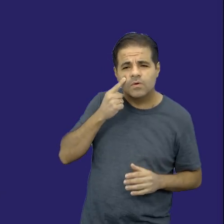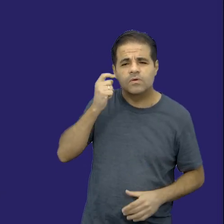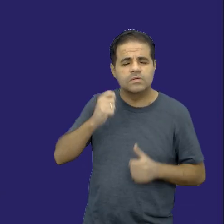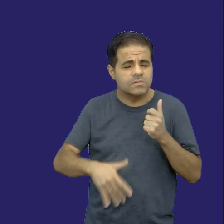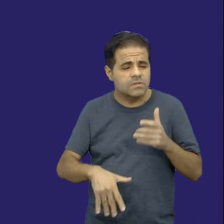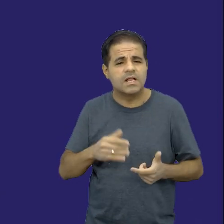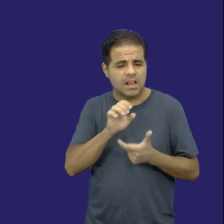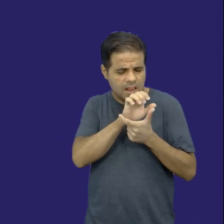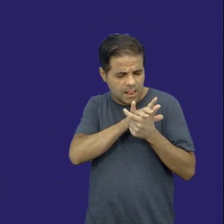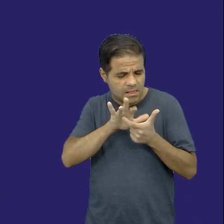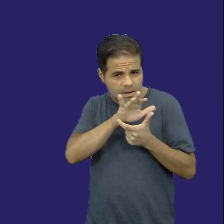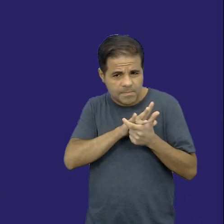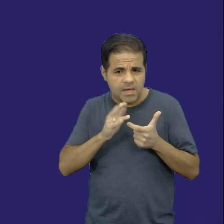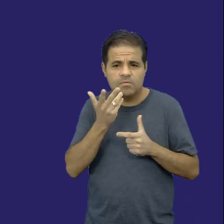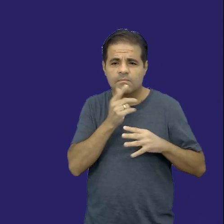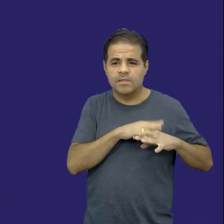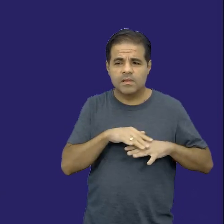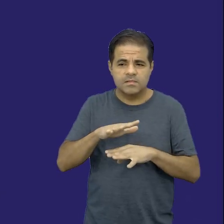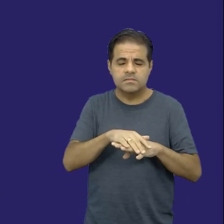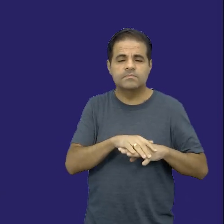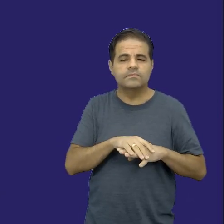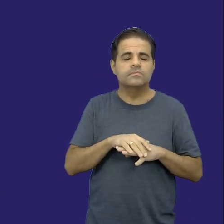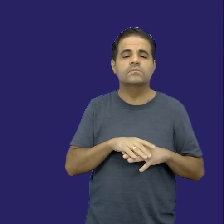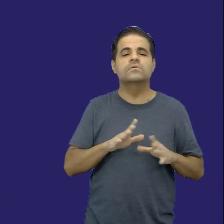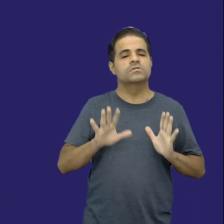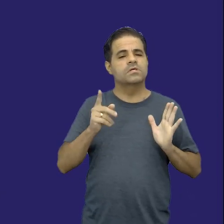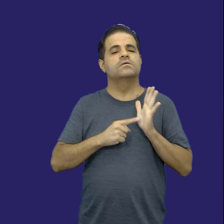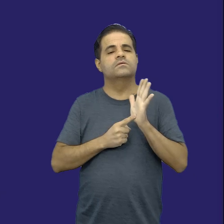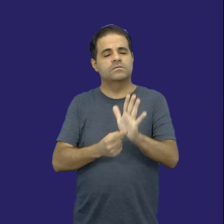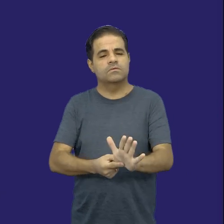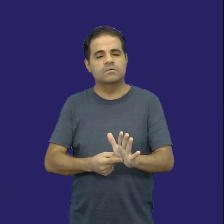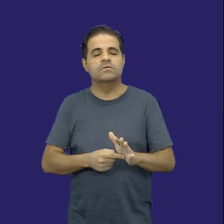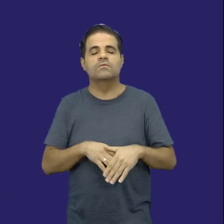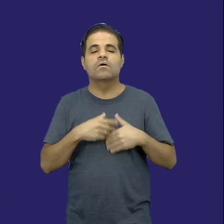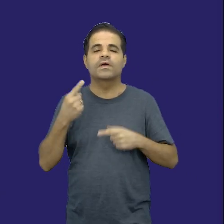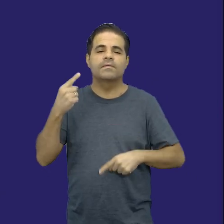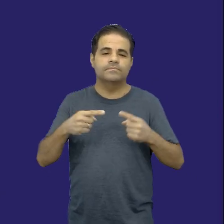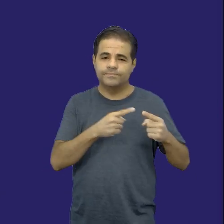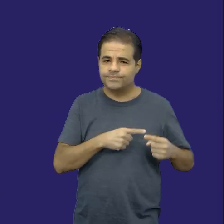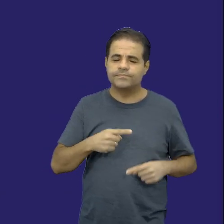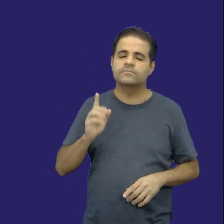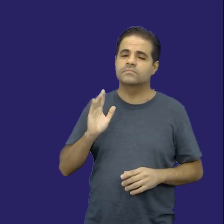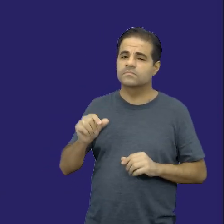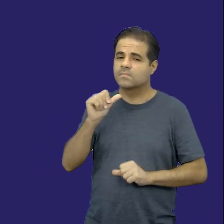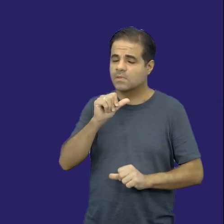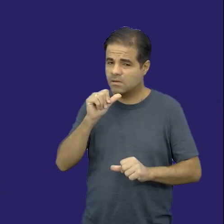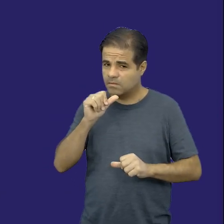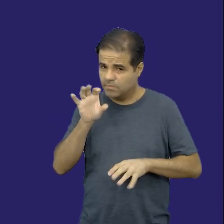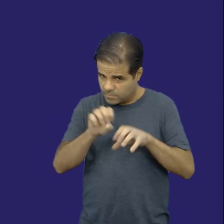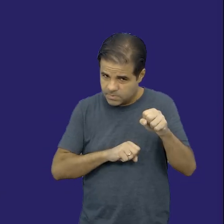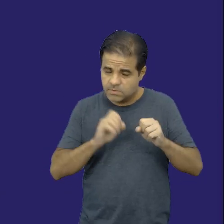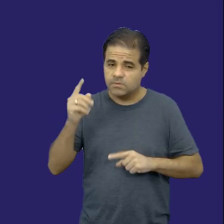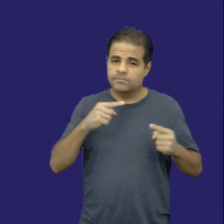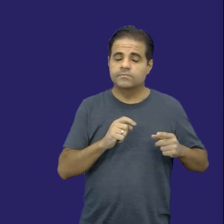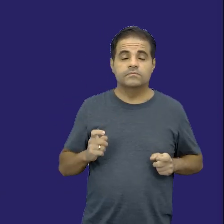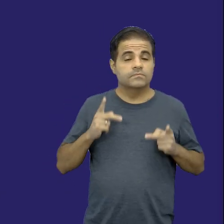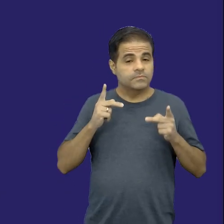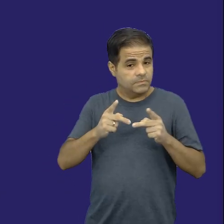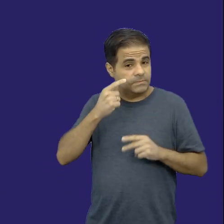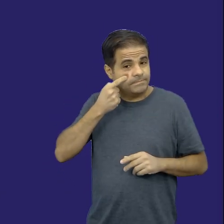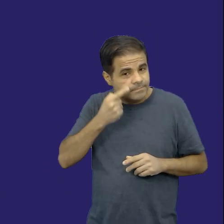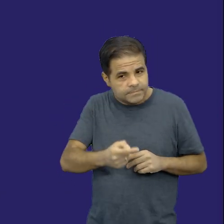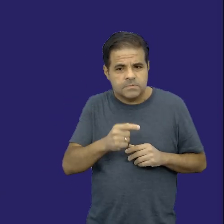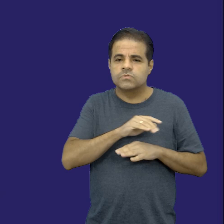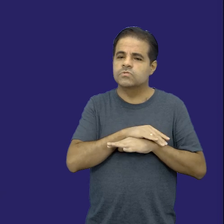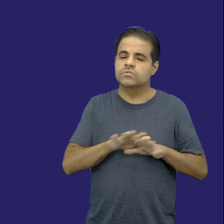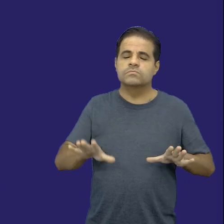mas letramento matemático aparece lá? Aparece, nós já discutimos em outras formações, e a ideia agora mesmo é só revisitar, né?